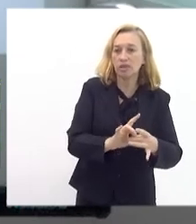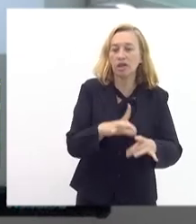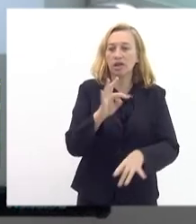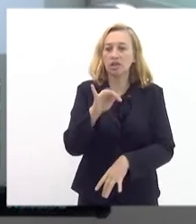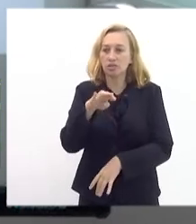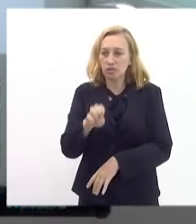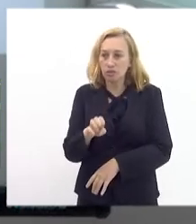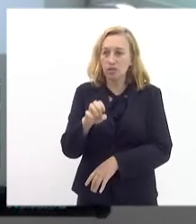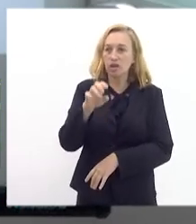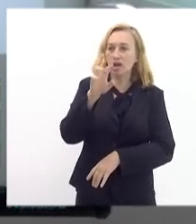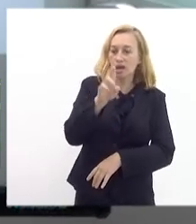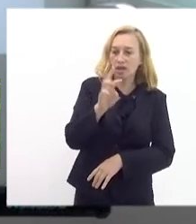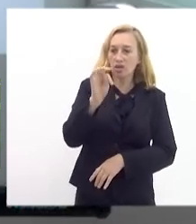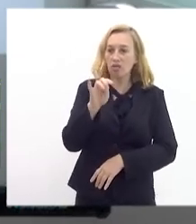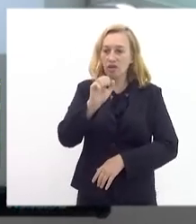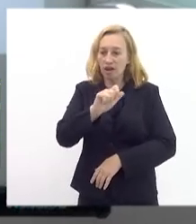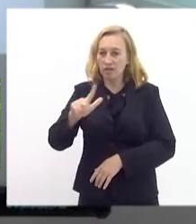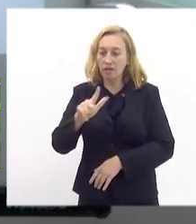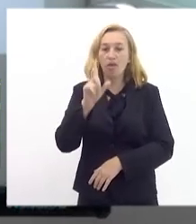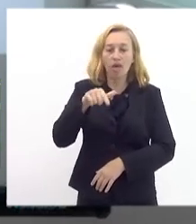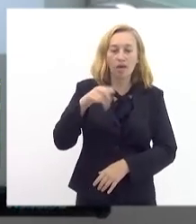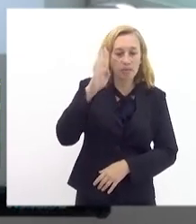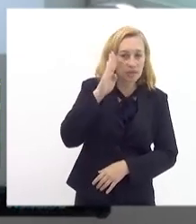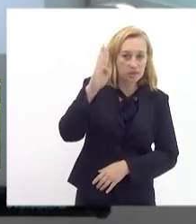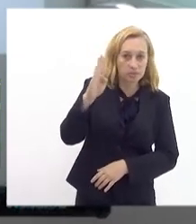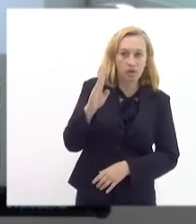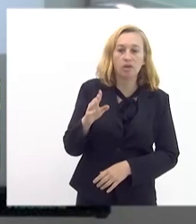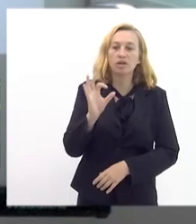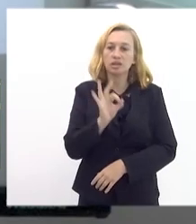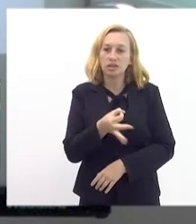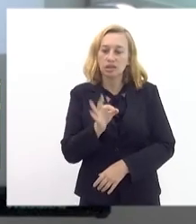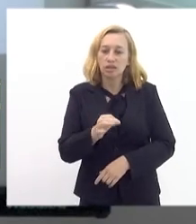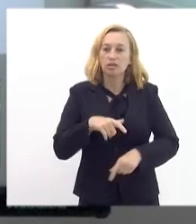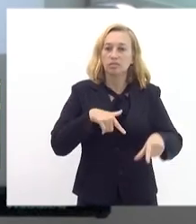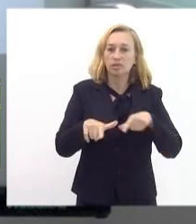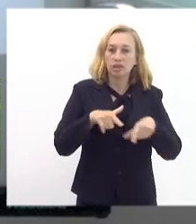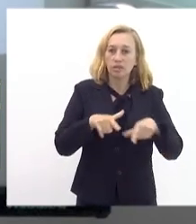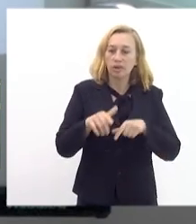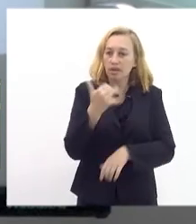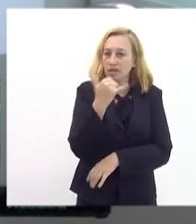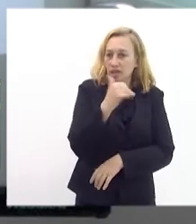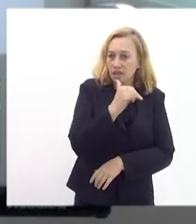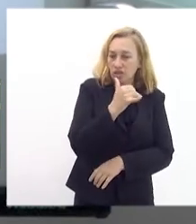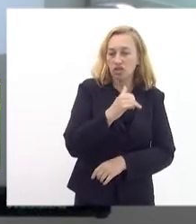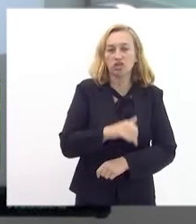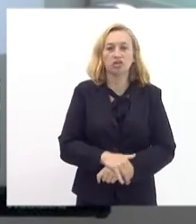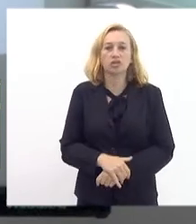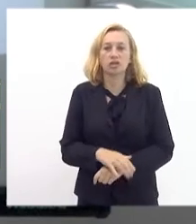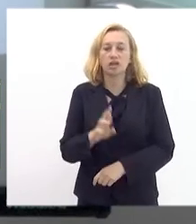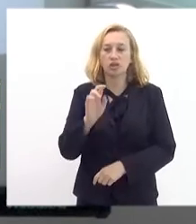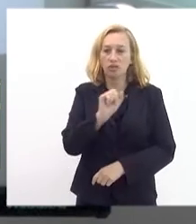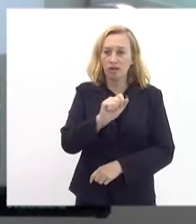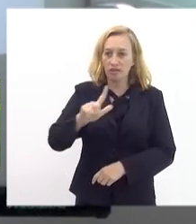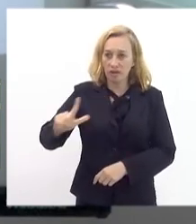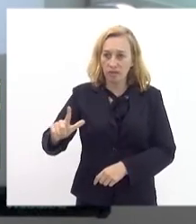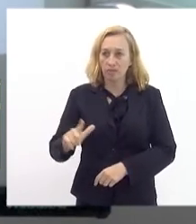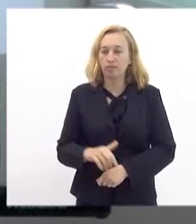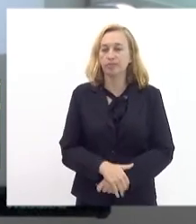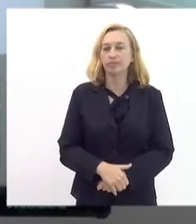fontes renováveis então ele é fundamental inclusive para operação das energias renováveis